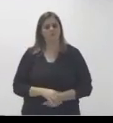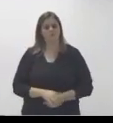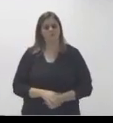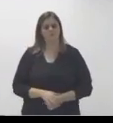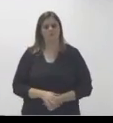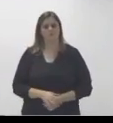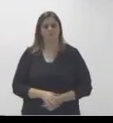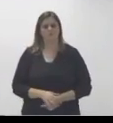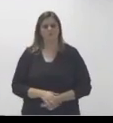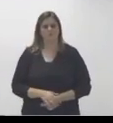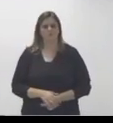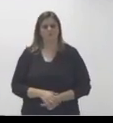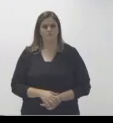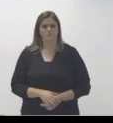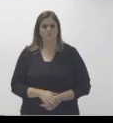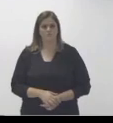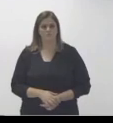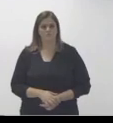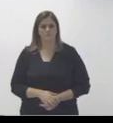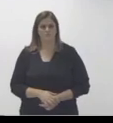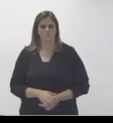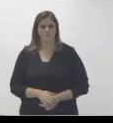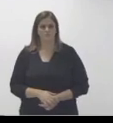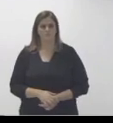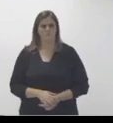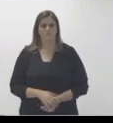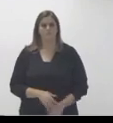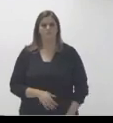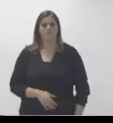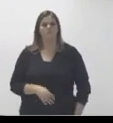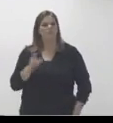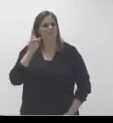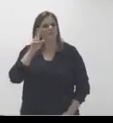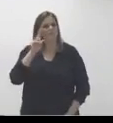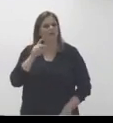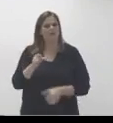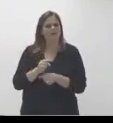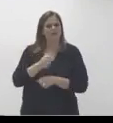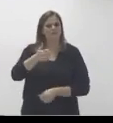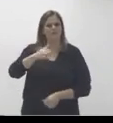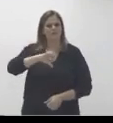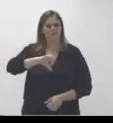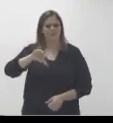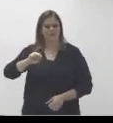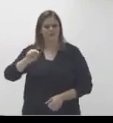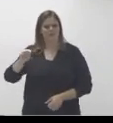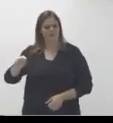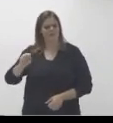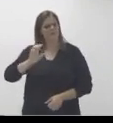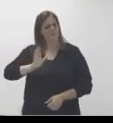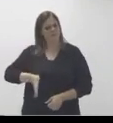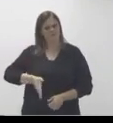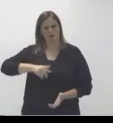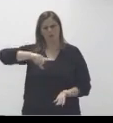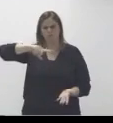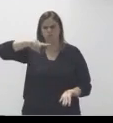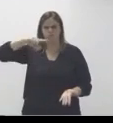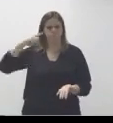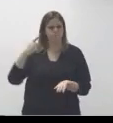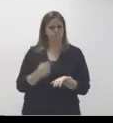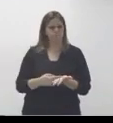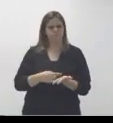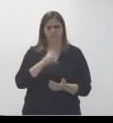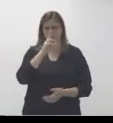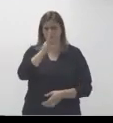drogas lembrando que é em 1988 nós firmamos um grande pacto constitucional é um pacto